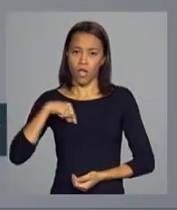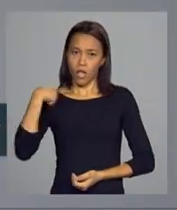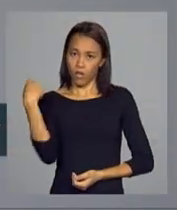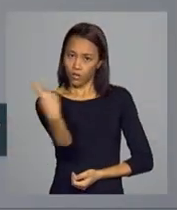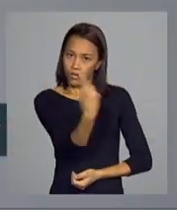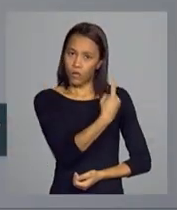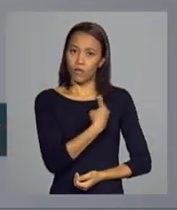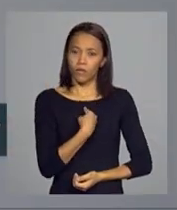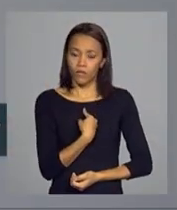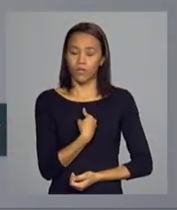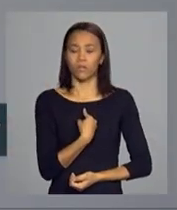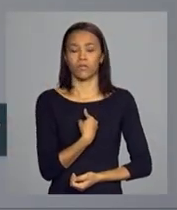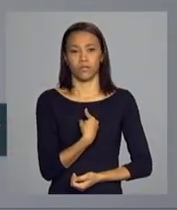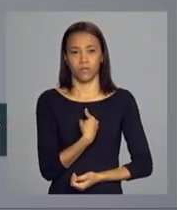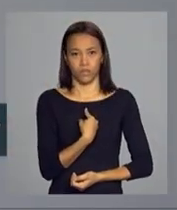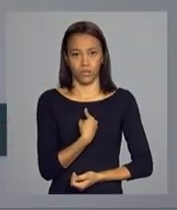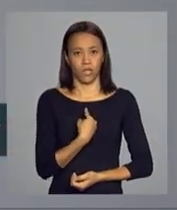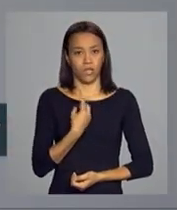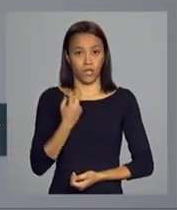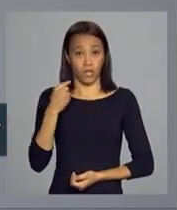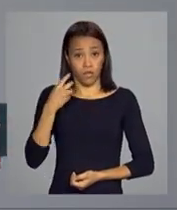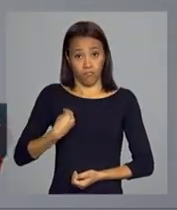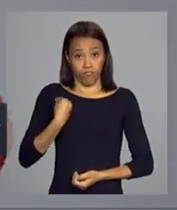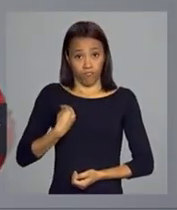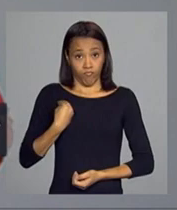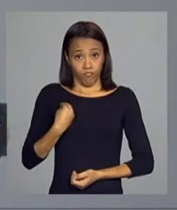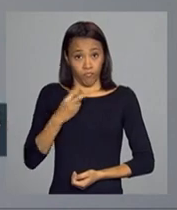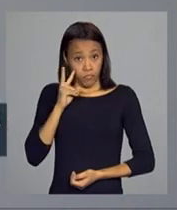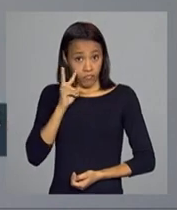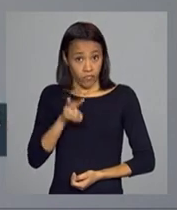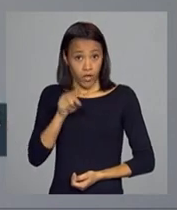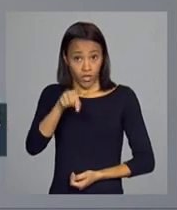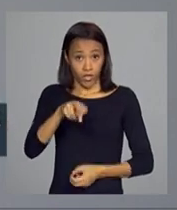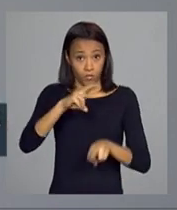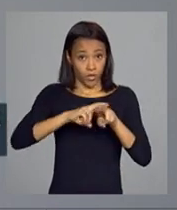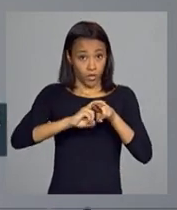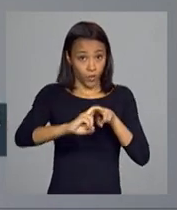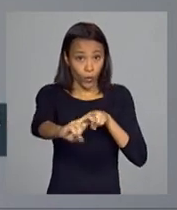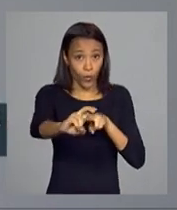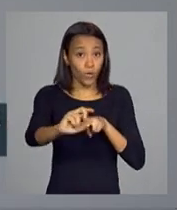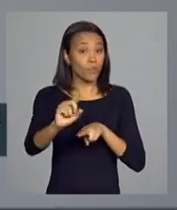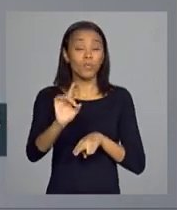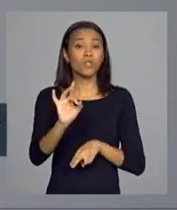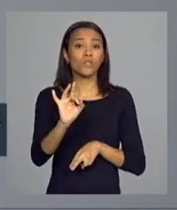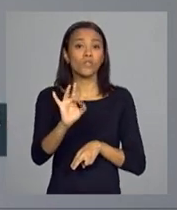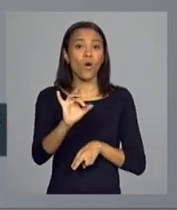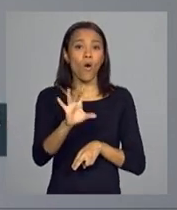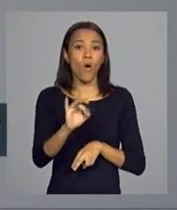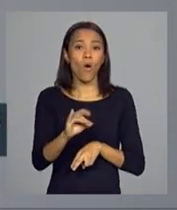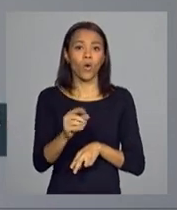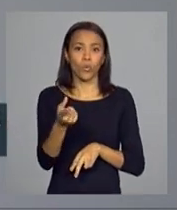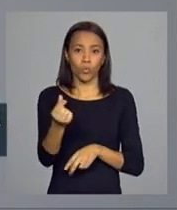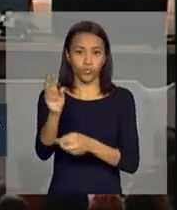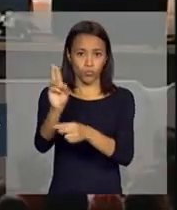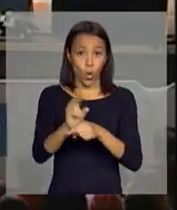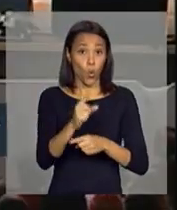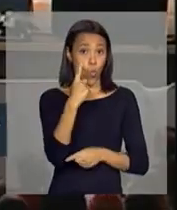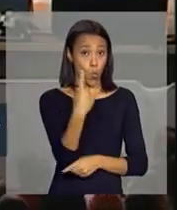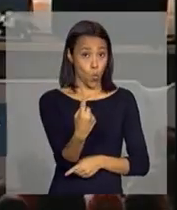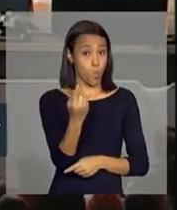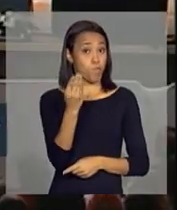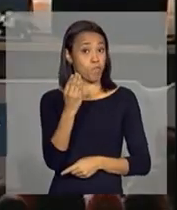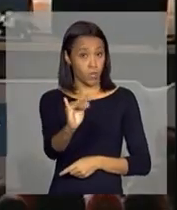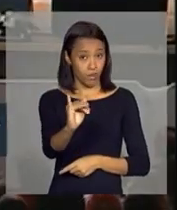Nós participamos aqui do metrô, não é com financiamento apenas, nós participamos com